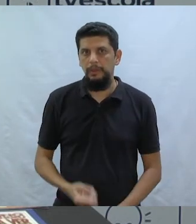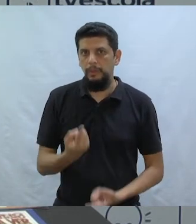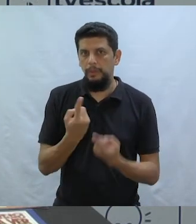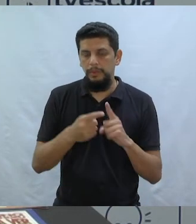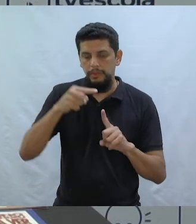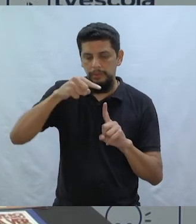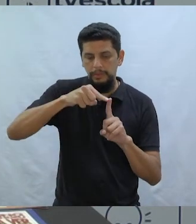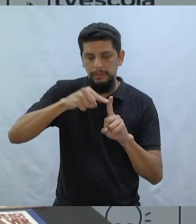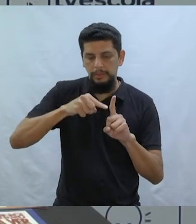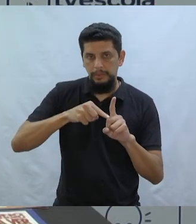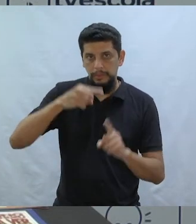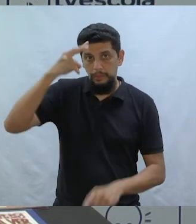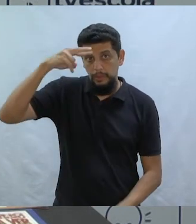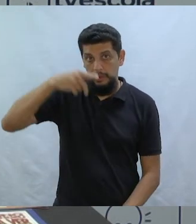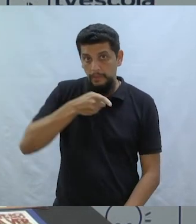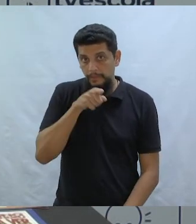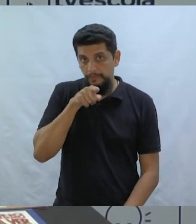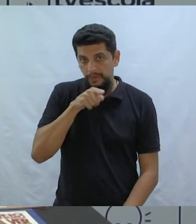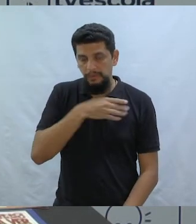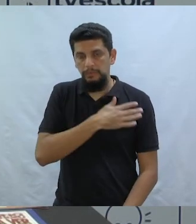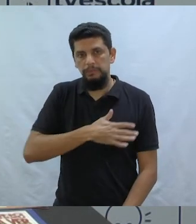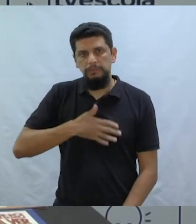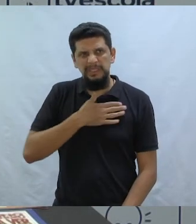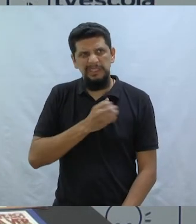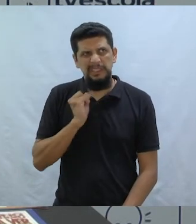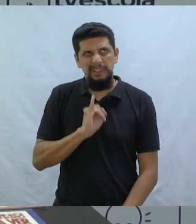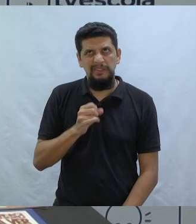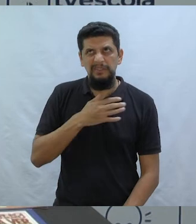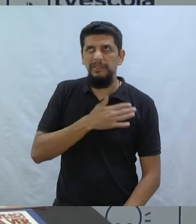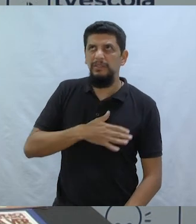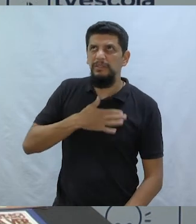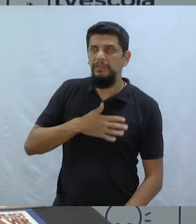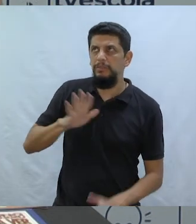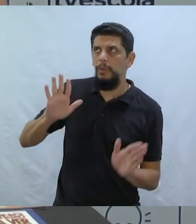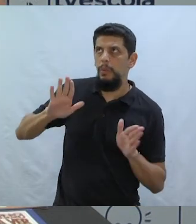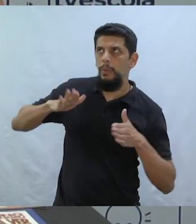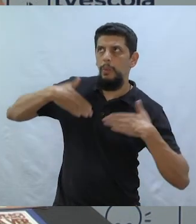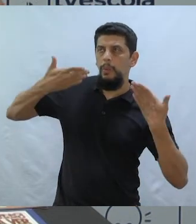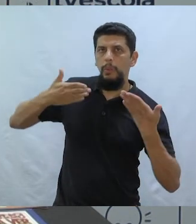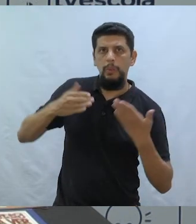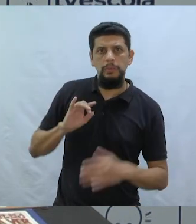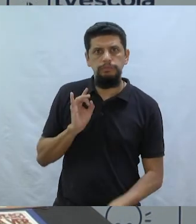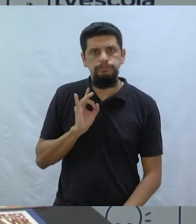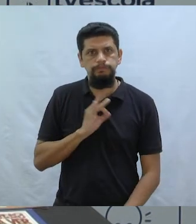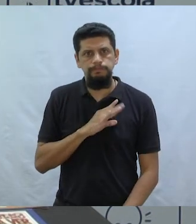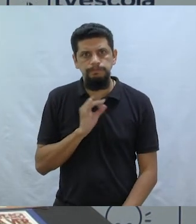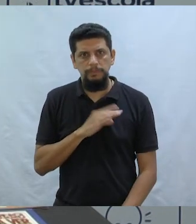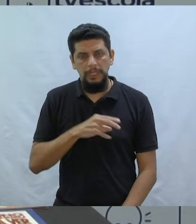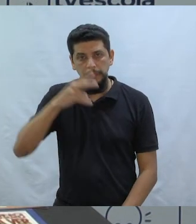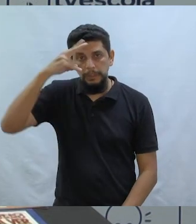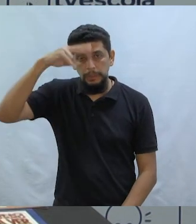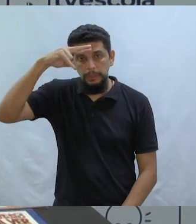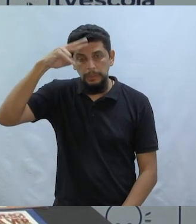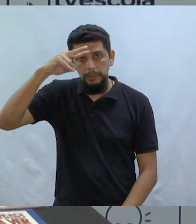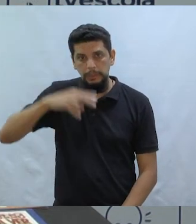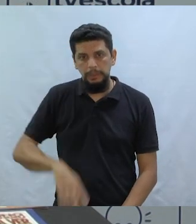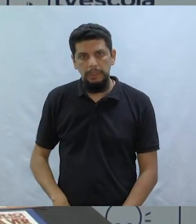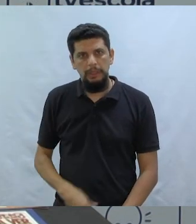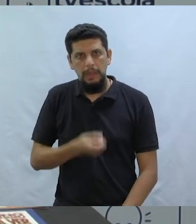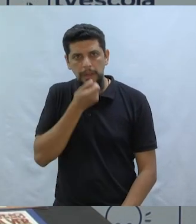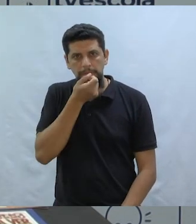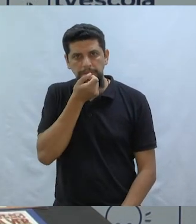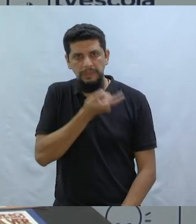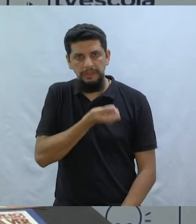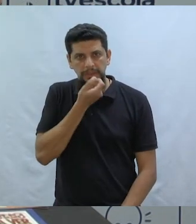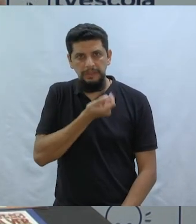tipos de histórias vocês gostam Será que vocês gostam de histórias de suspense Será que vocês gostam de histórias mais